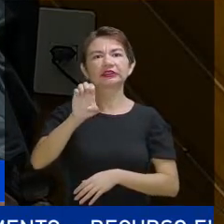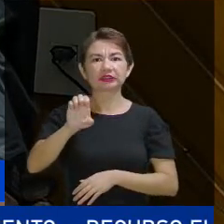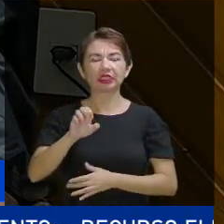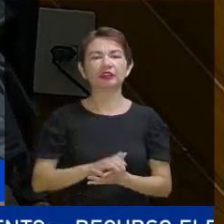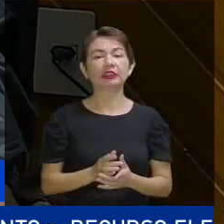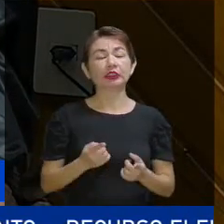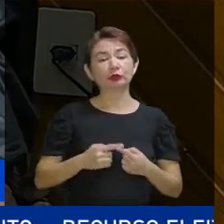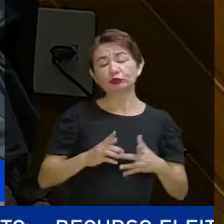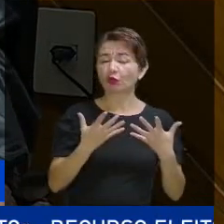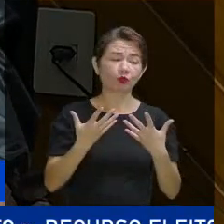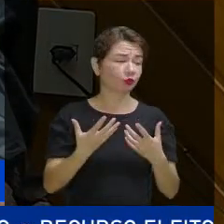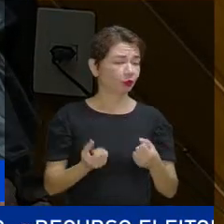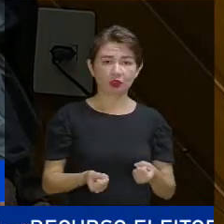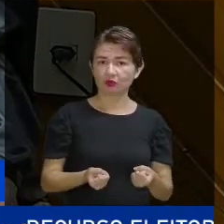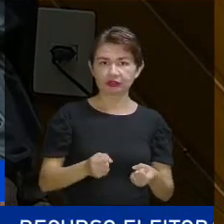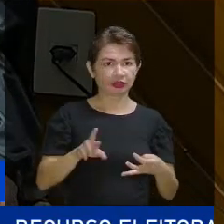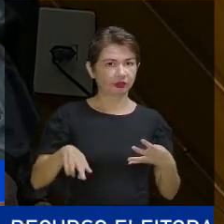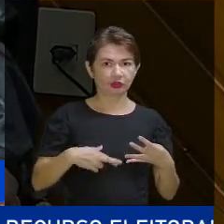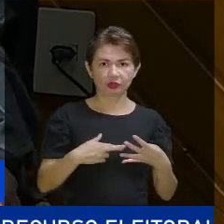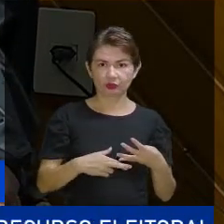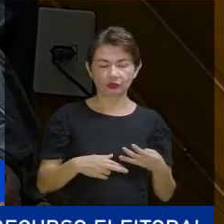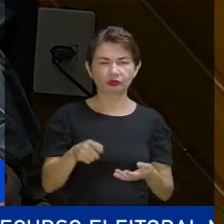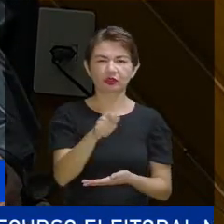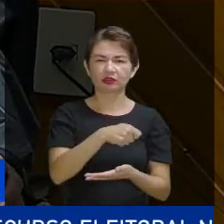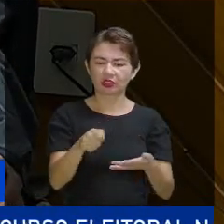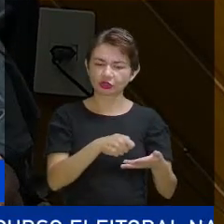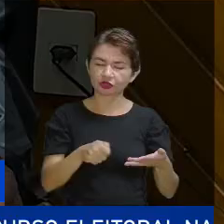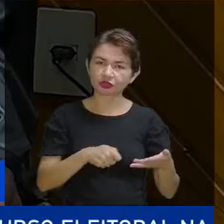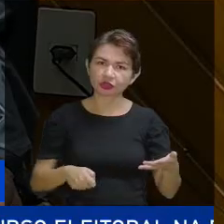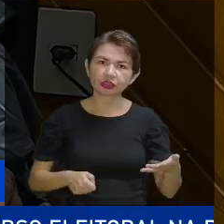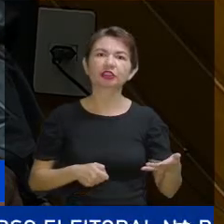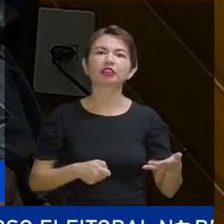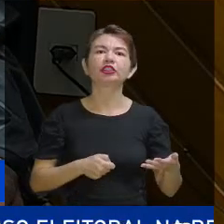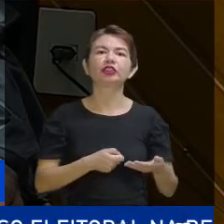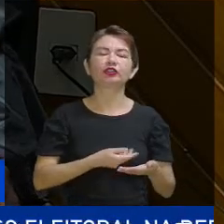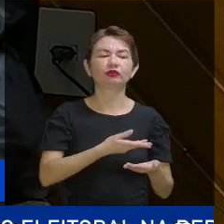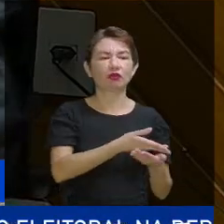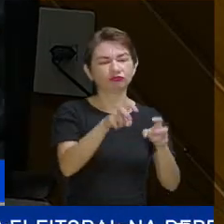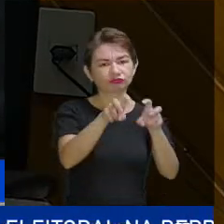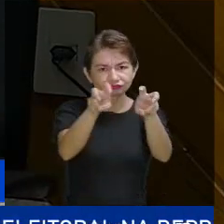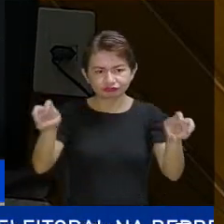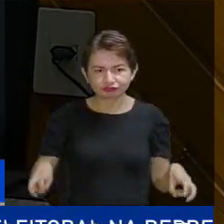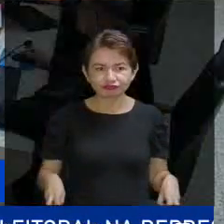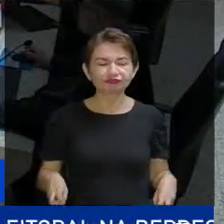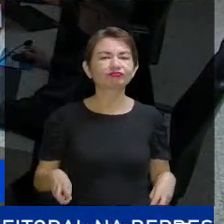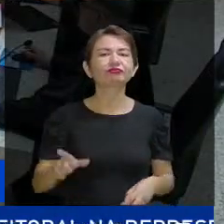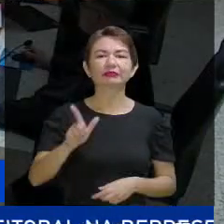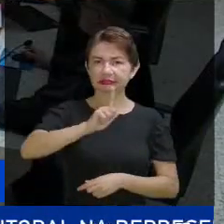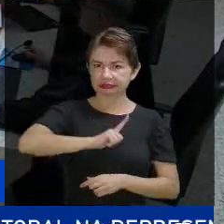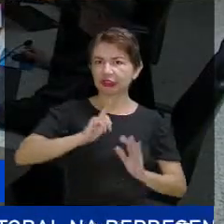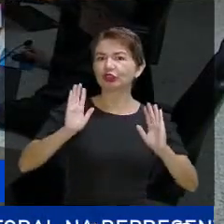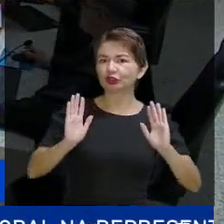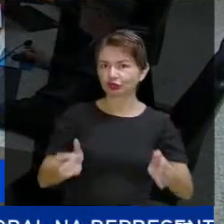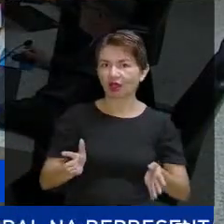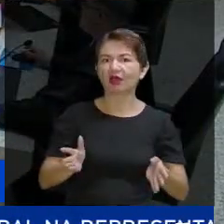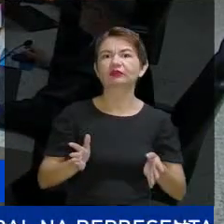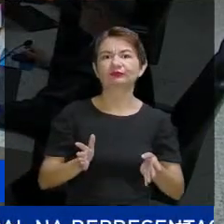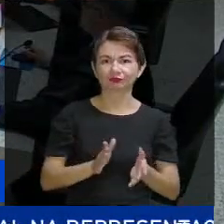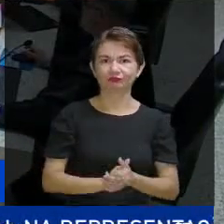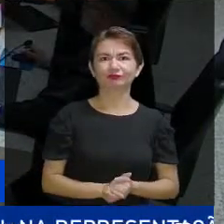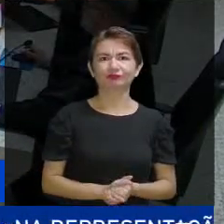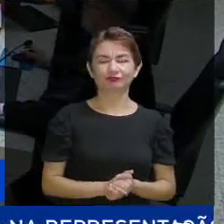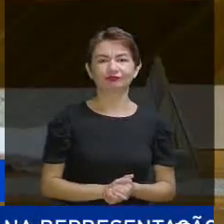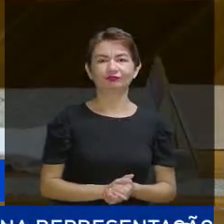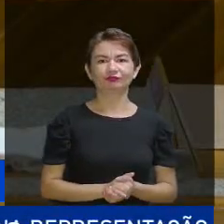pelo desprovimento do recurso. O meu voto está escrito, foi disponibilizado aos demais partes. Isso, essa parte que era importante saber.